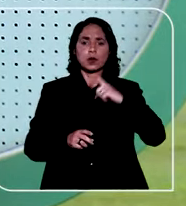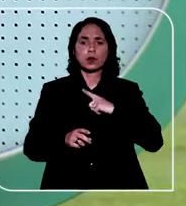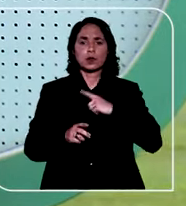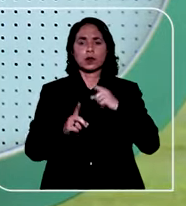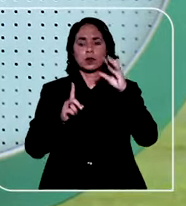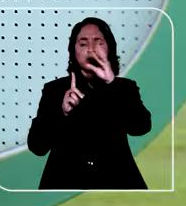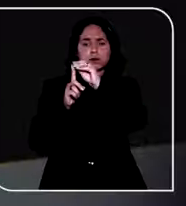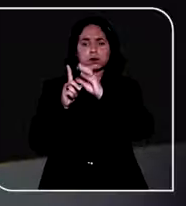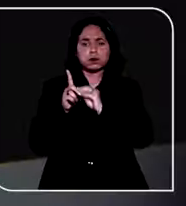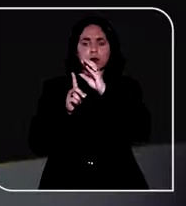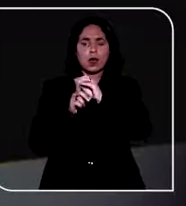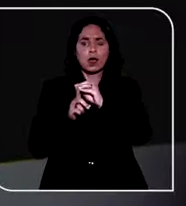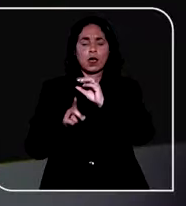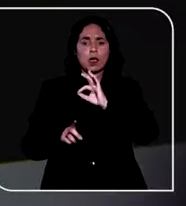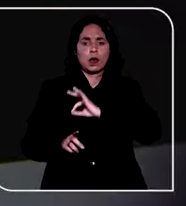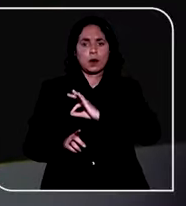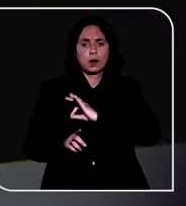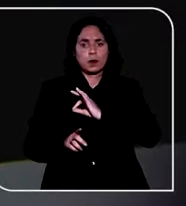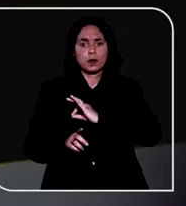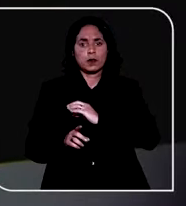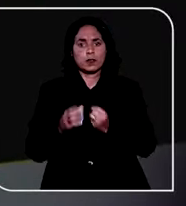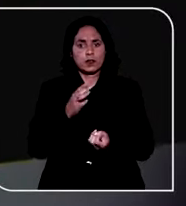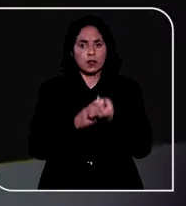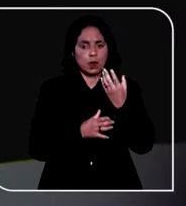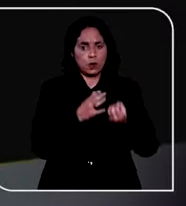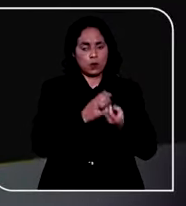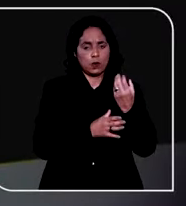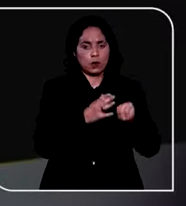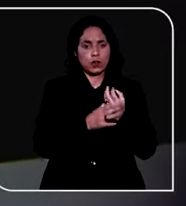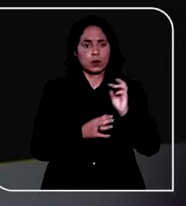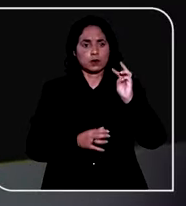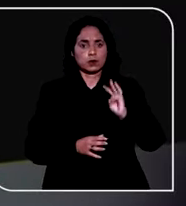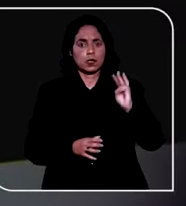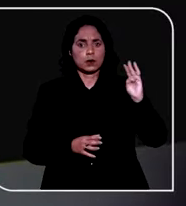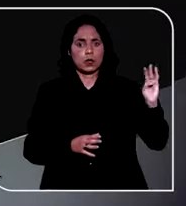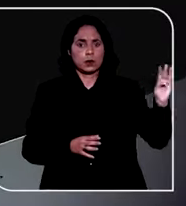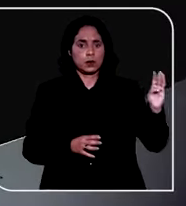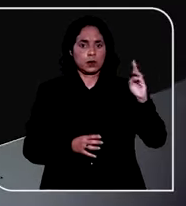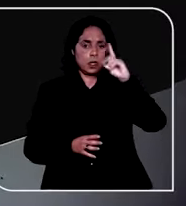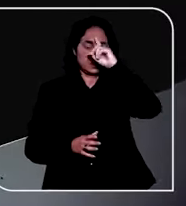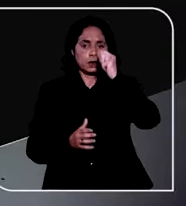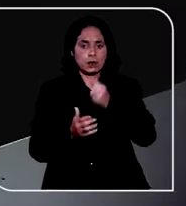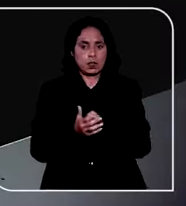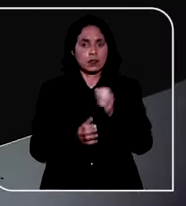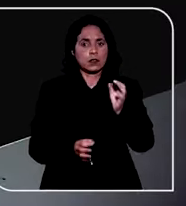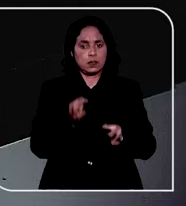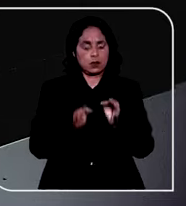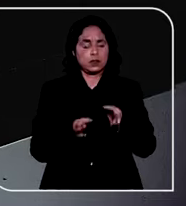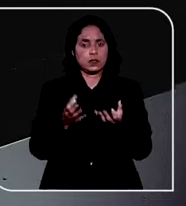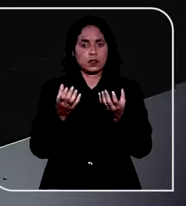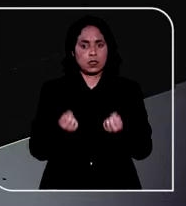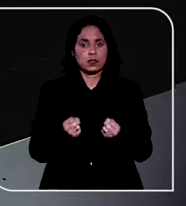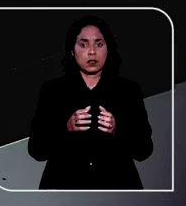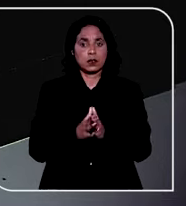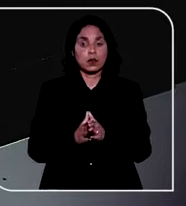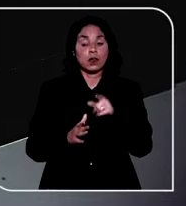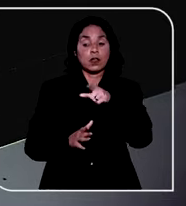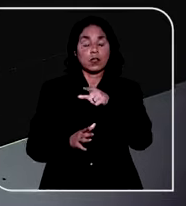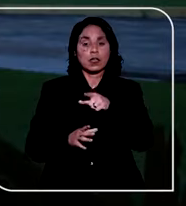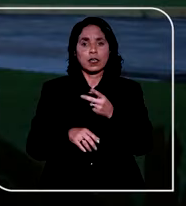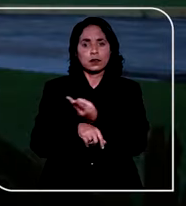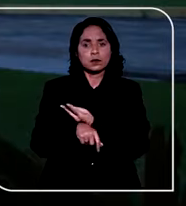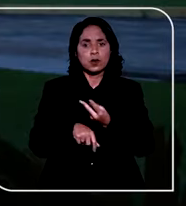os policiais criaram com autorização judicial um fórum virtual na Deep web voltado para conversas sobre